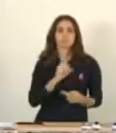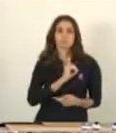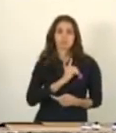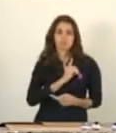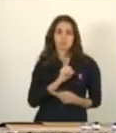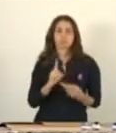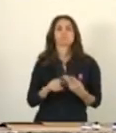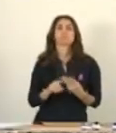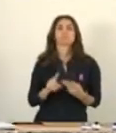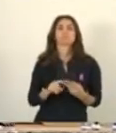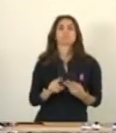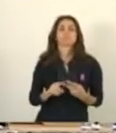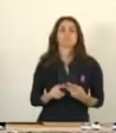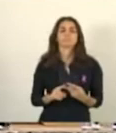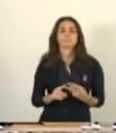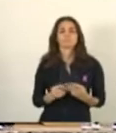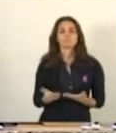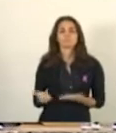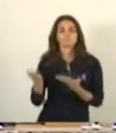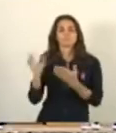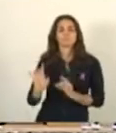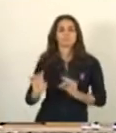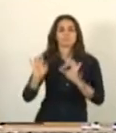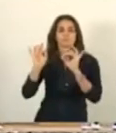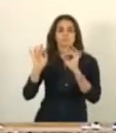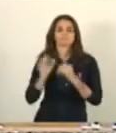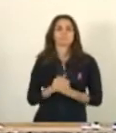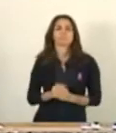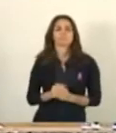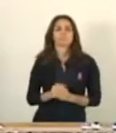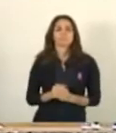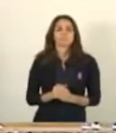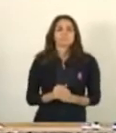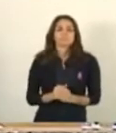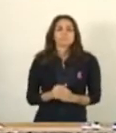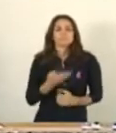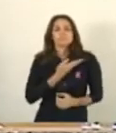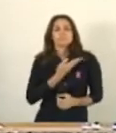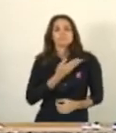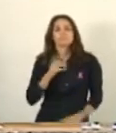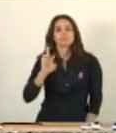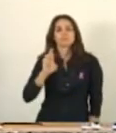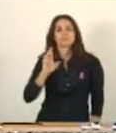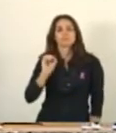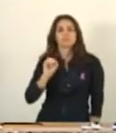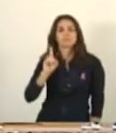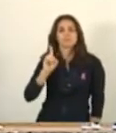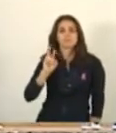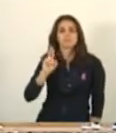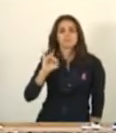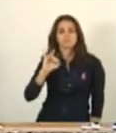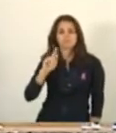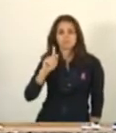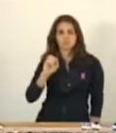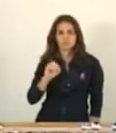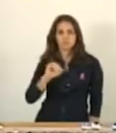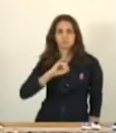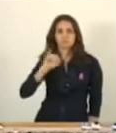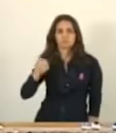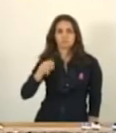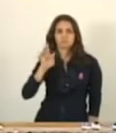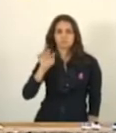Danilo Baense. Prestar aqui homenagem ao nosso amigo Rodrigo Júdice, também a Macário